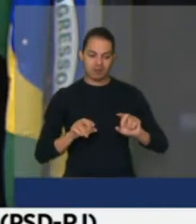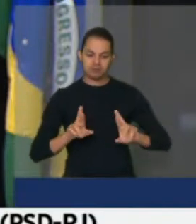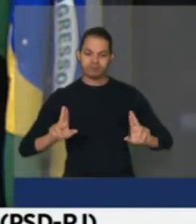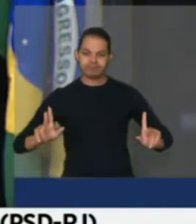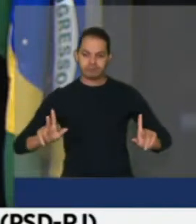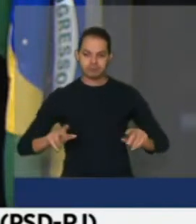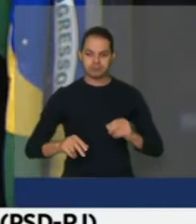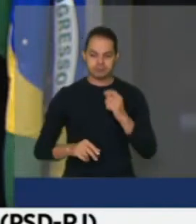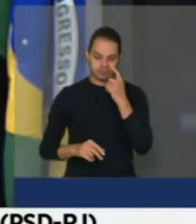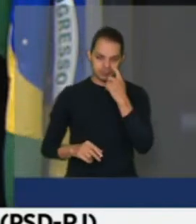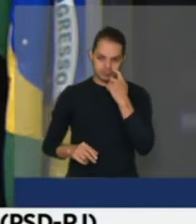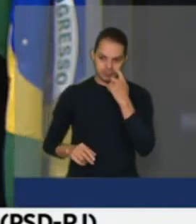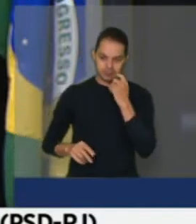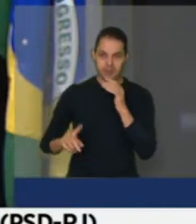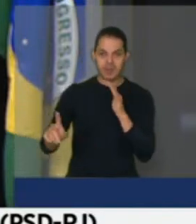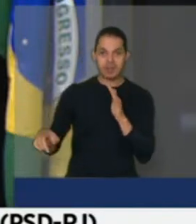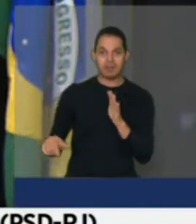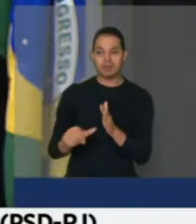O primeiro ponto